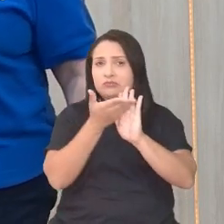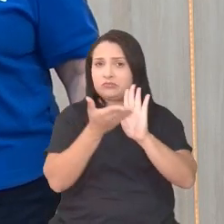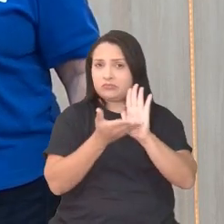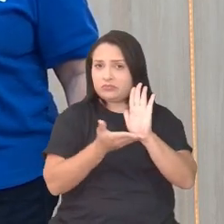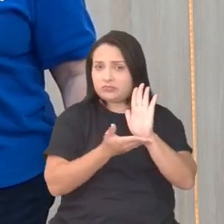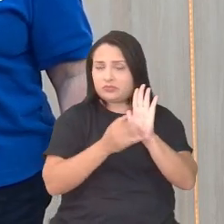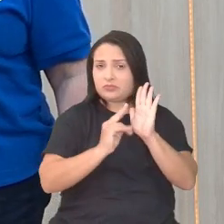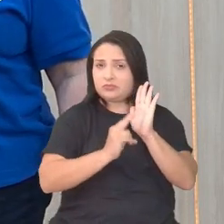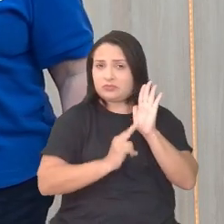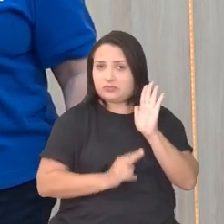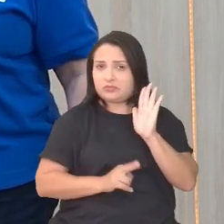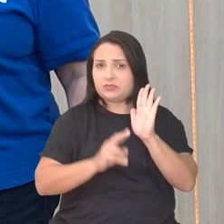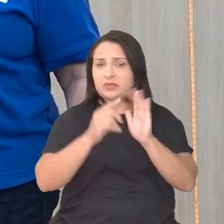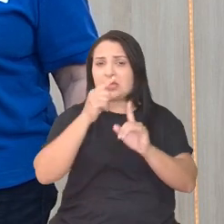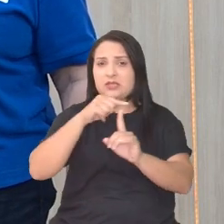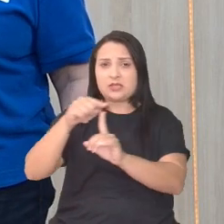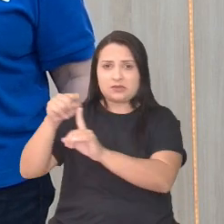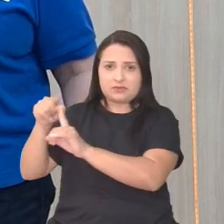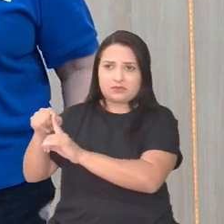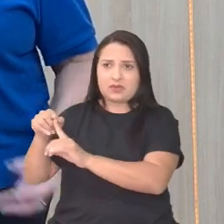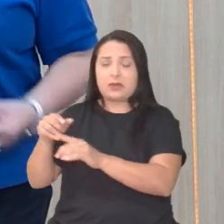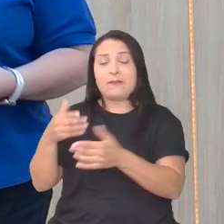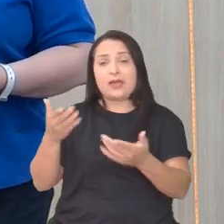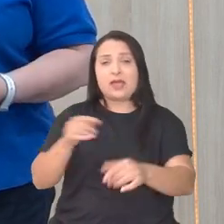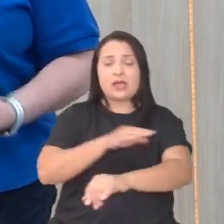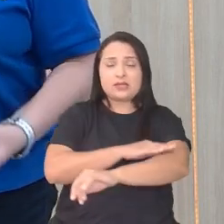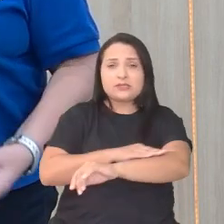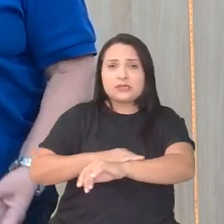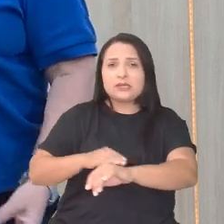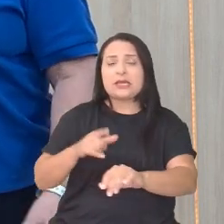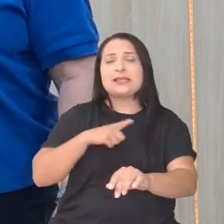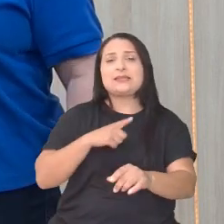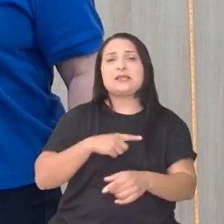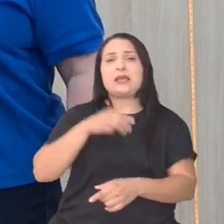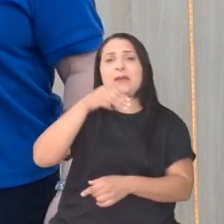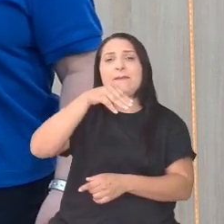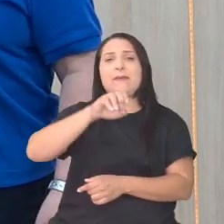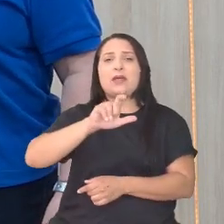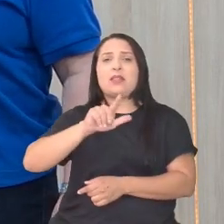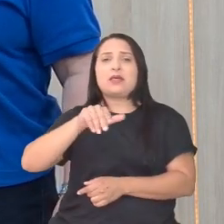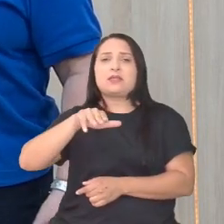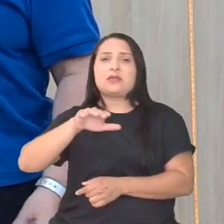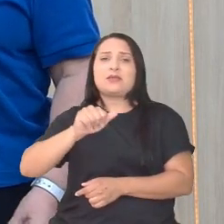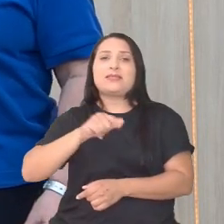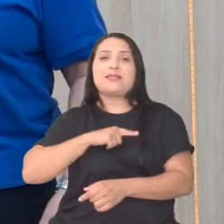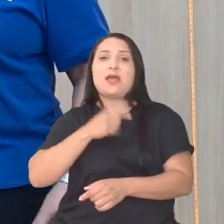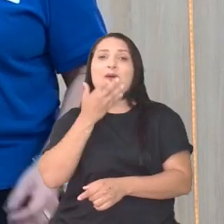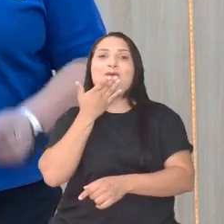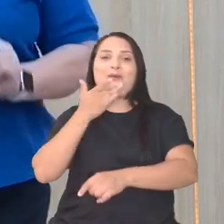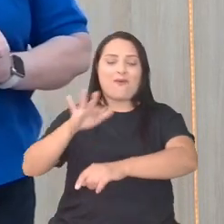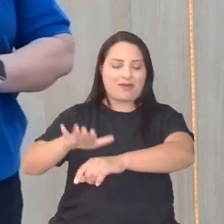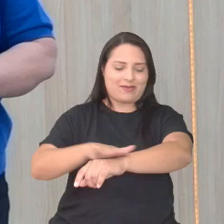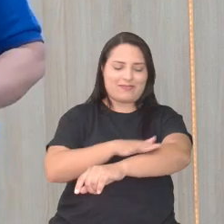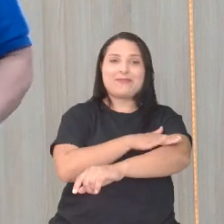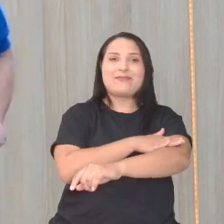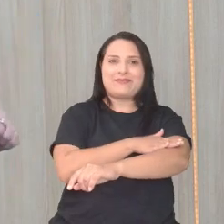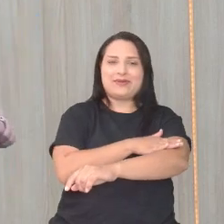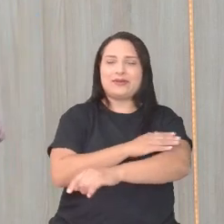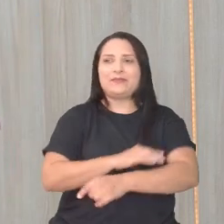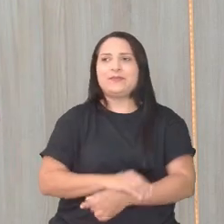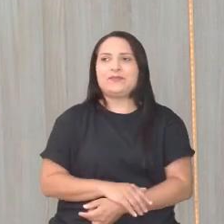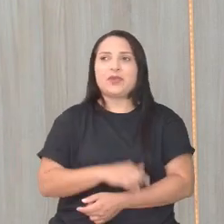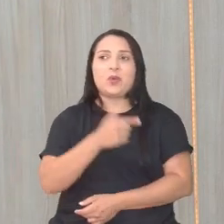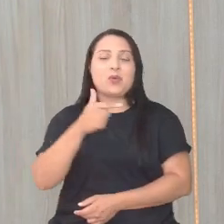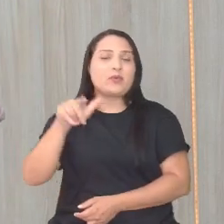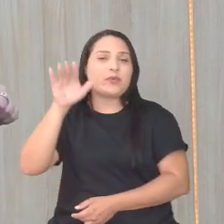quem vai apresentar a melanina, que é uma substância que dá a cor, né, à nossa pele. Outra curiosidade